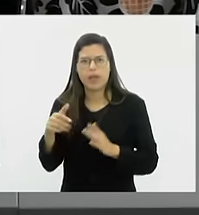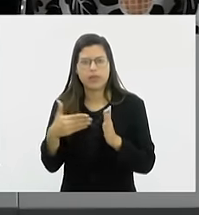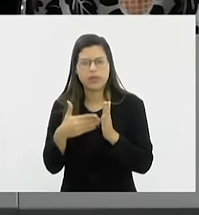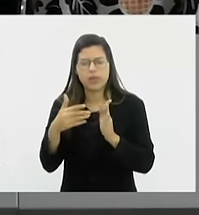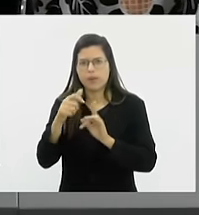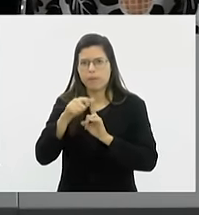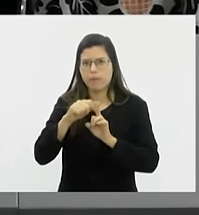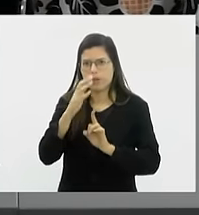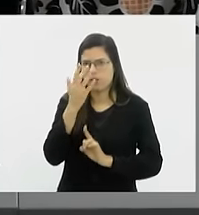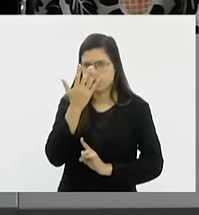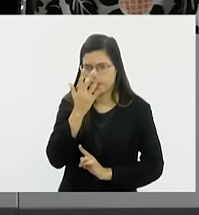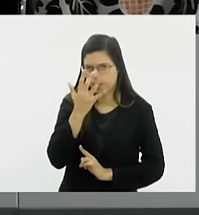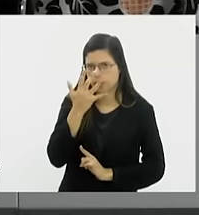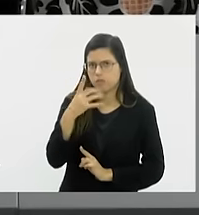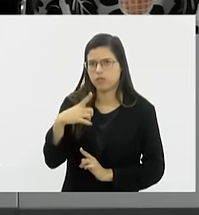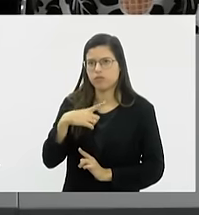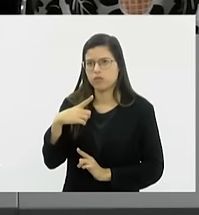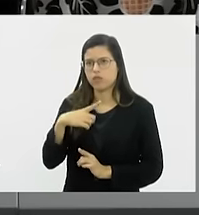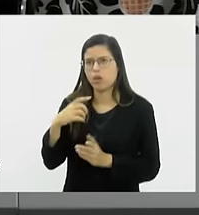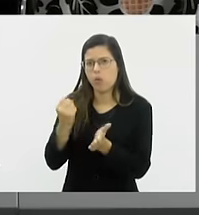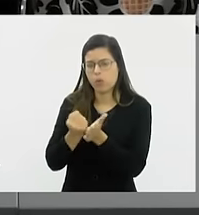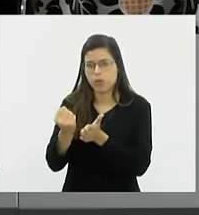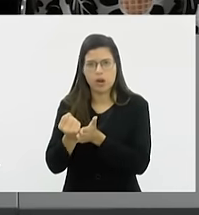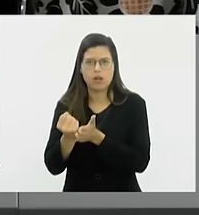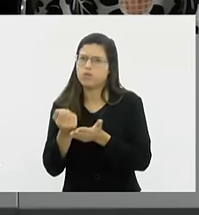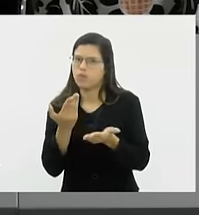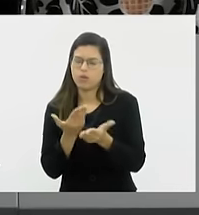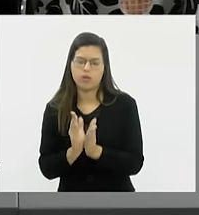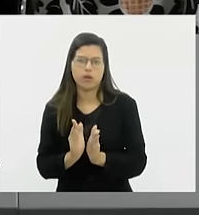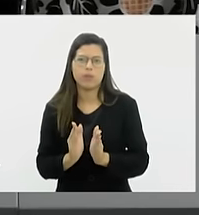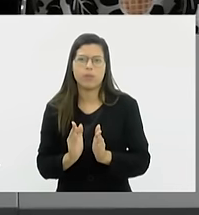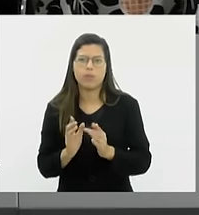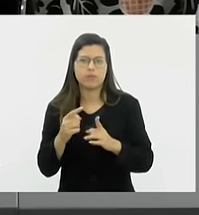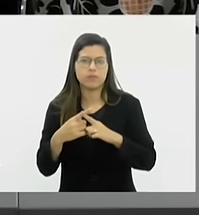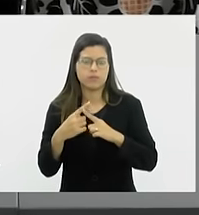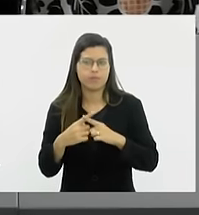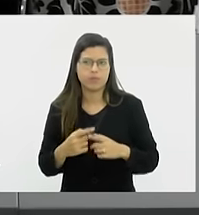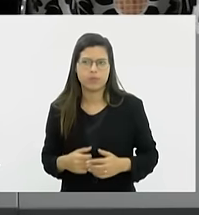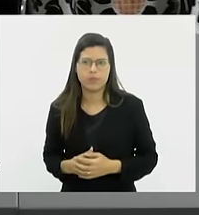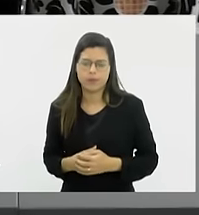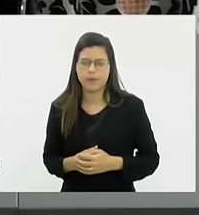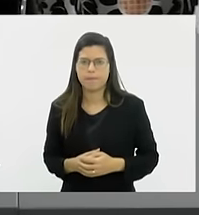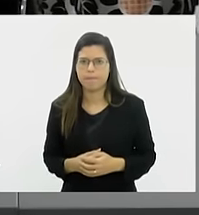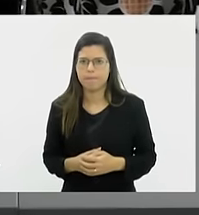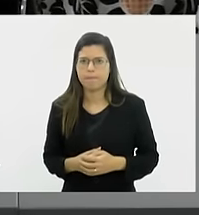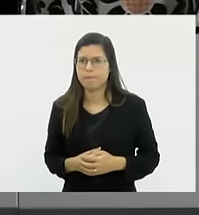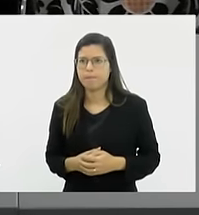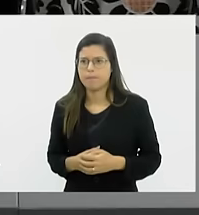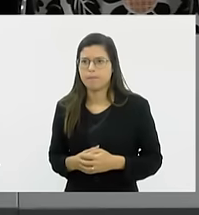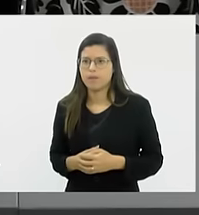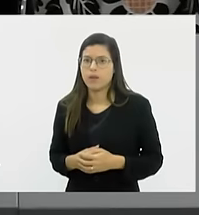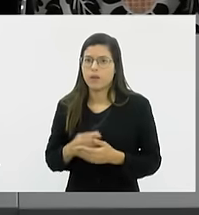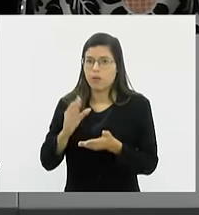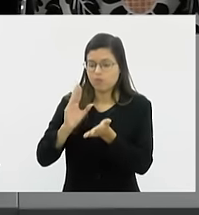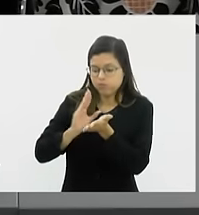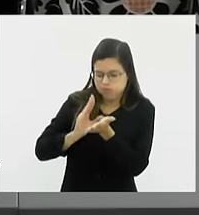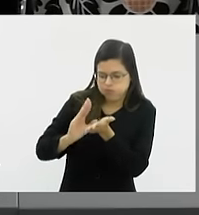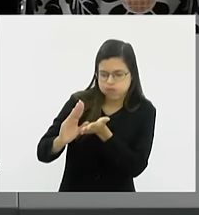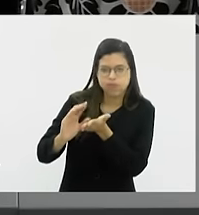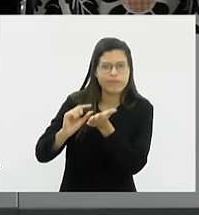fevereiro tinha-se o contrato, não tem mais, em função de o dispêndio financeiro ser